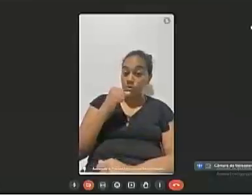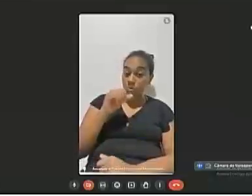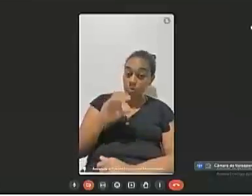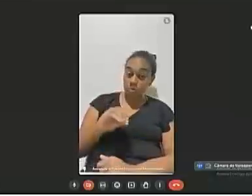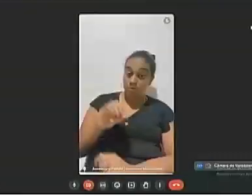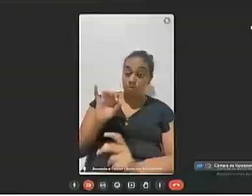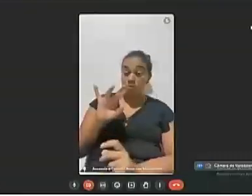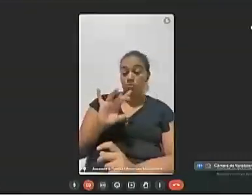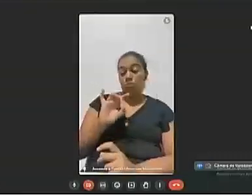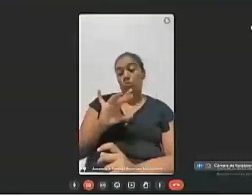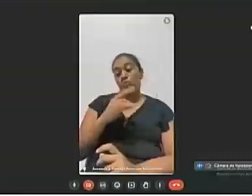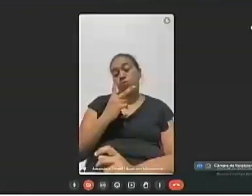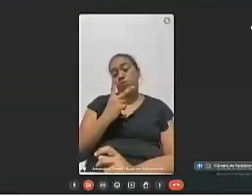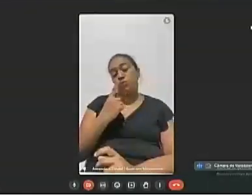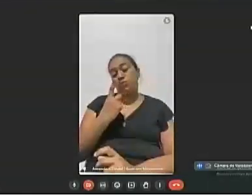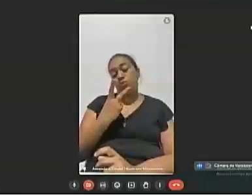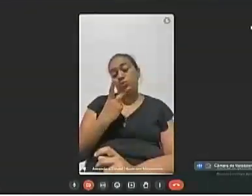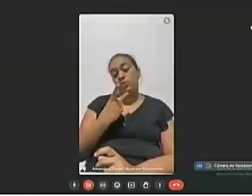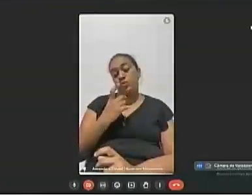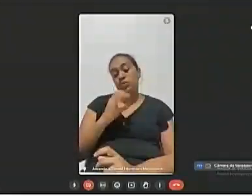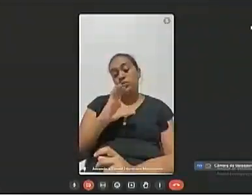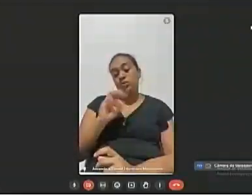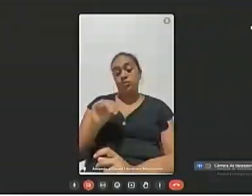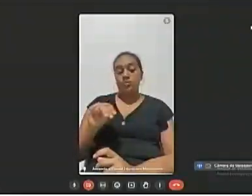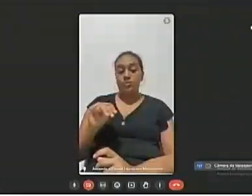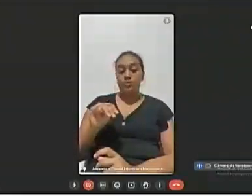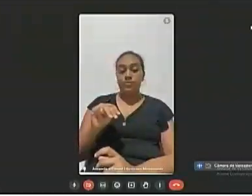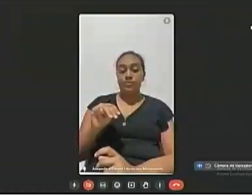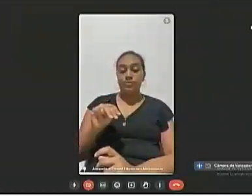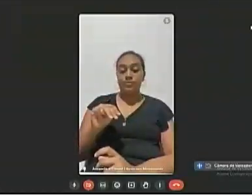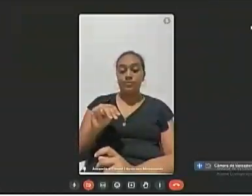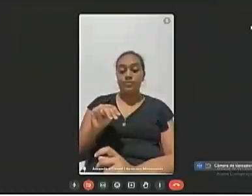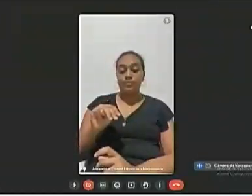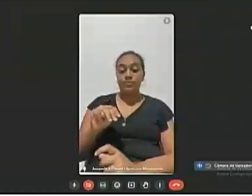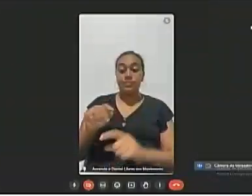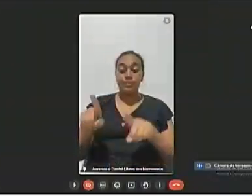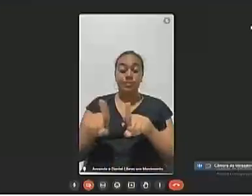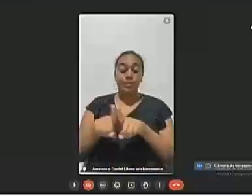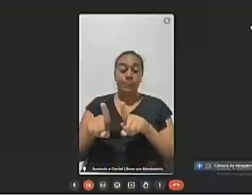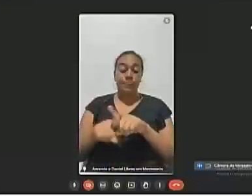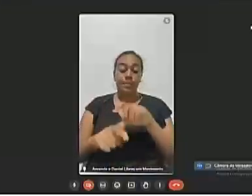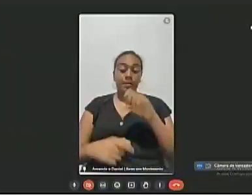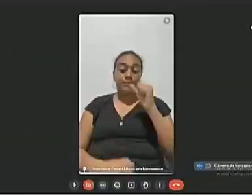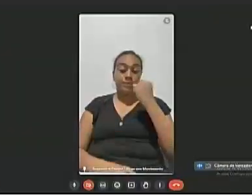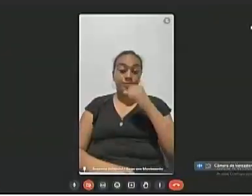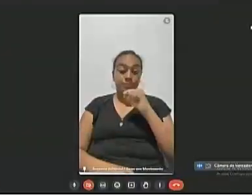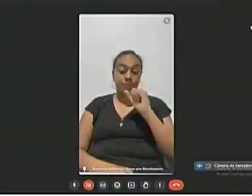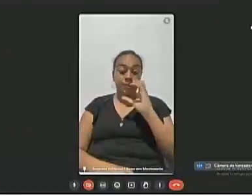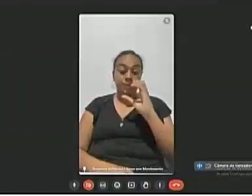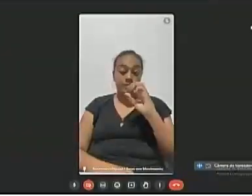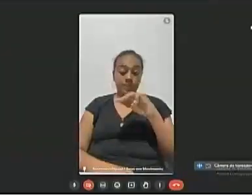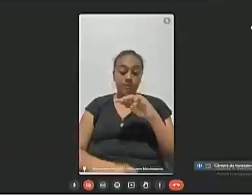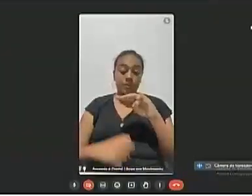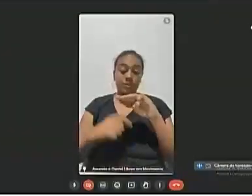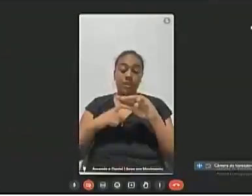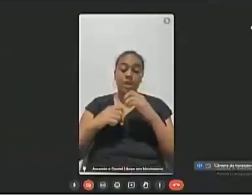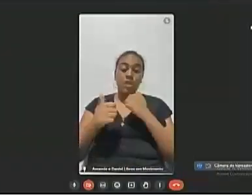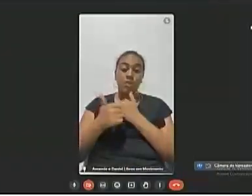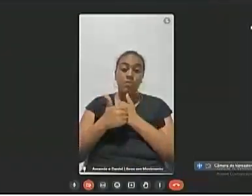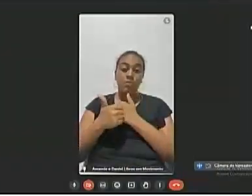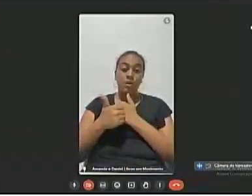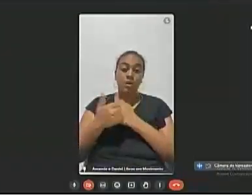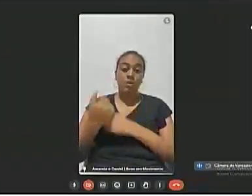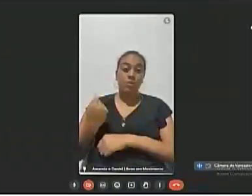centímetros de efeito dessas 4 pontes. Então, apesar de 8 ser diferente de 12, eles são números próximos e diante